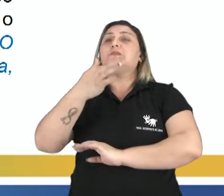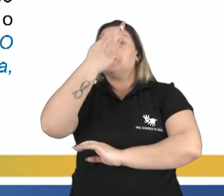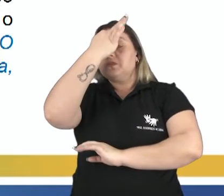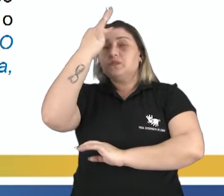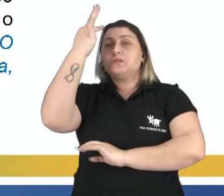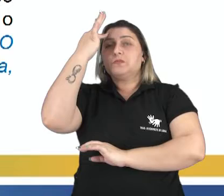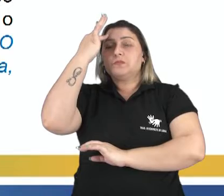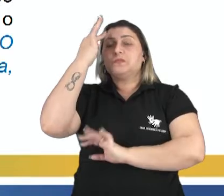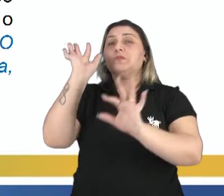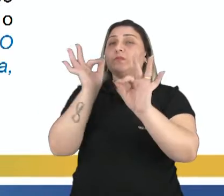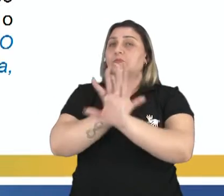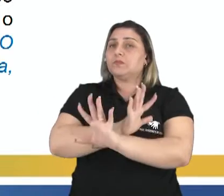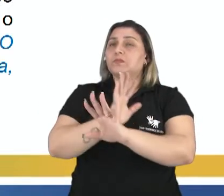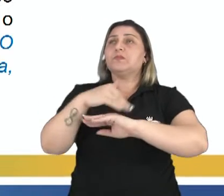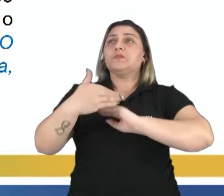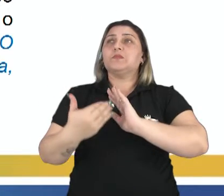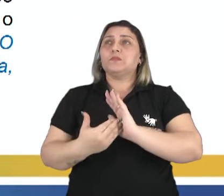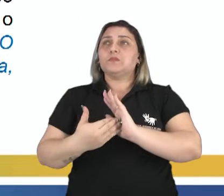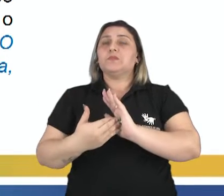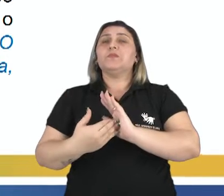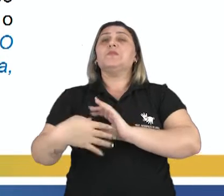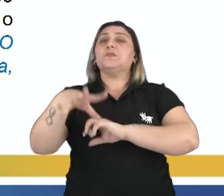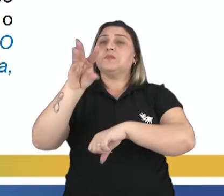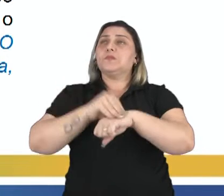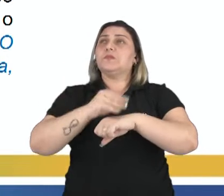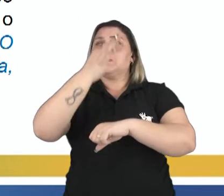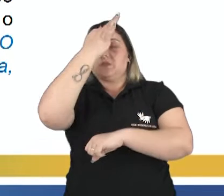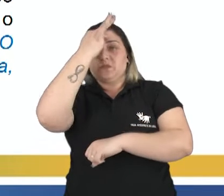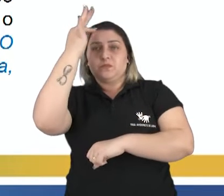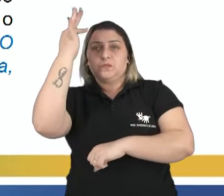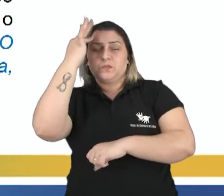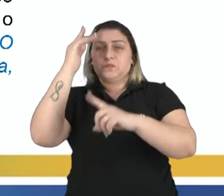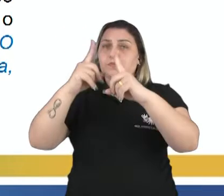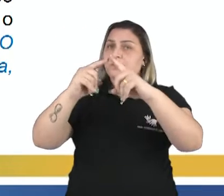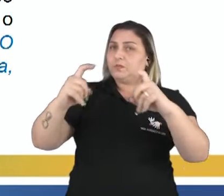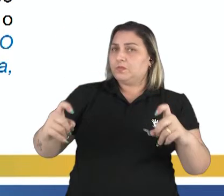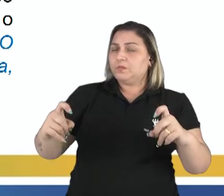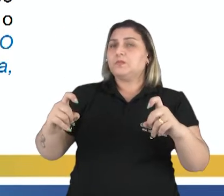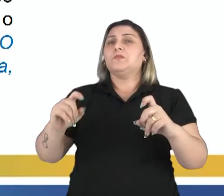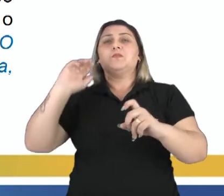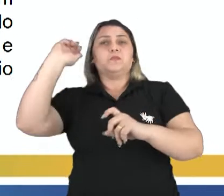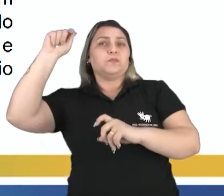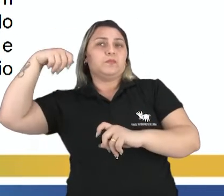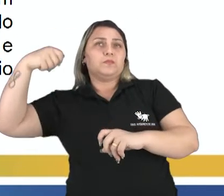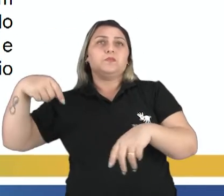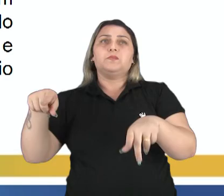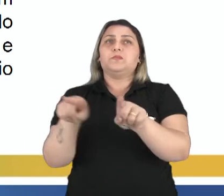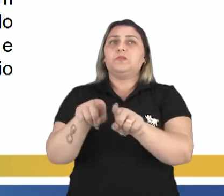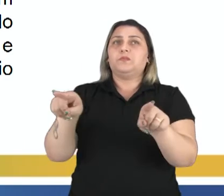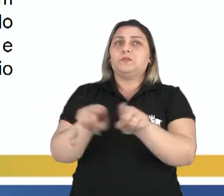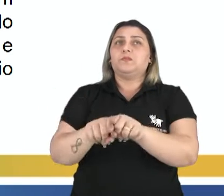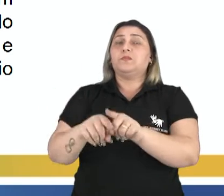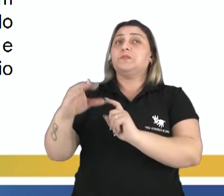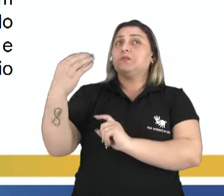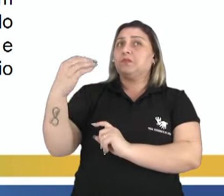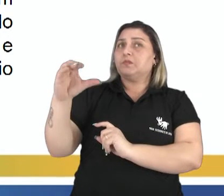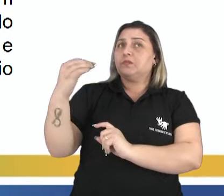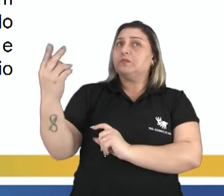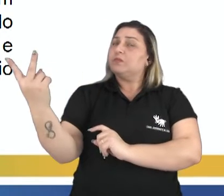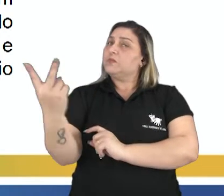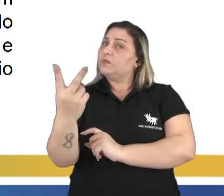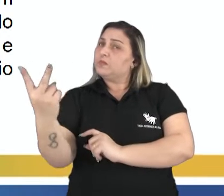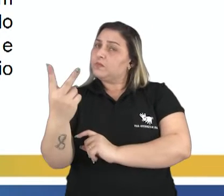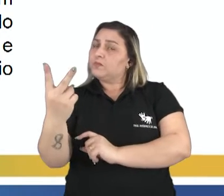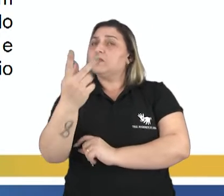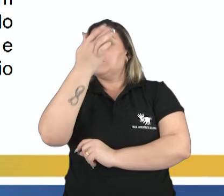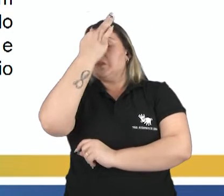para construir tanto o conhecimento filosófico, o científico, quanto o artístico, tá bom? Então, a ciência em Deleuze